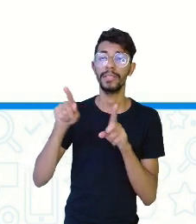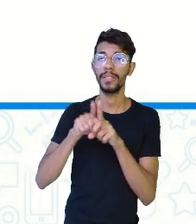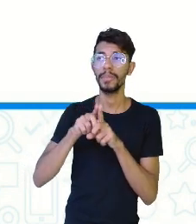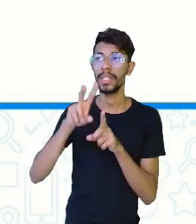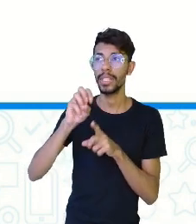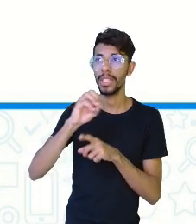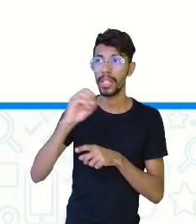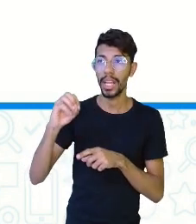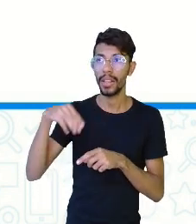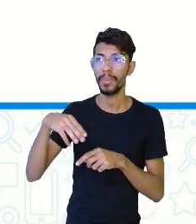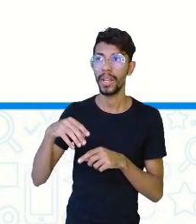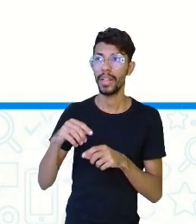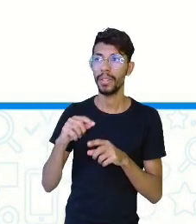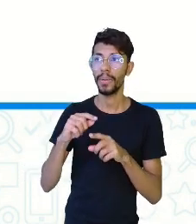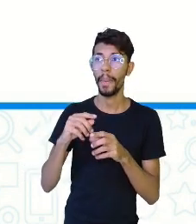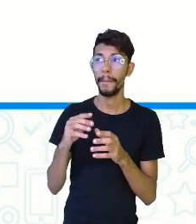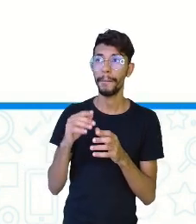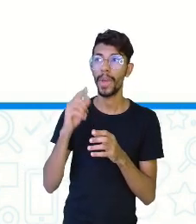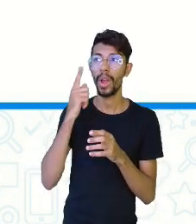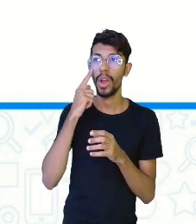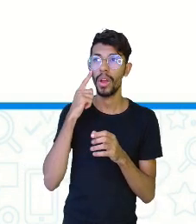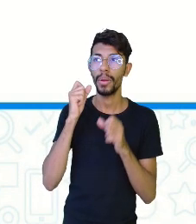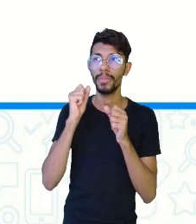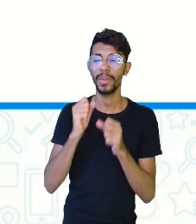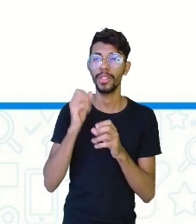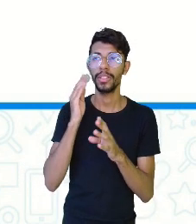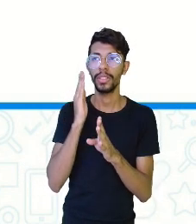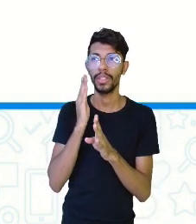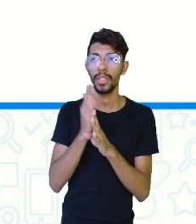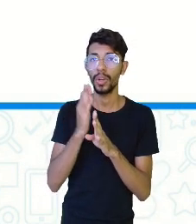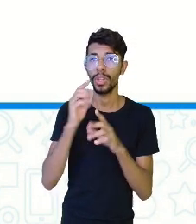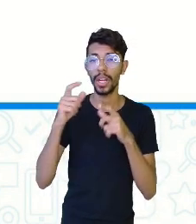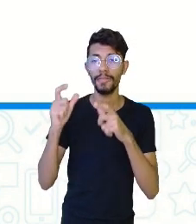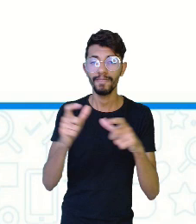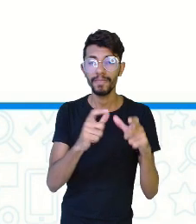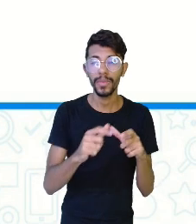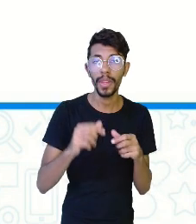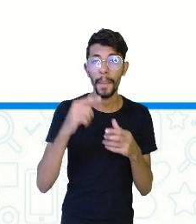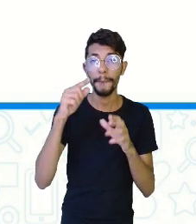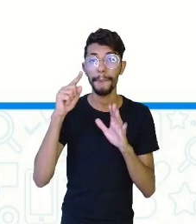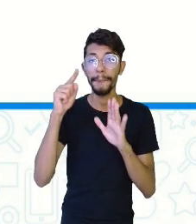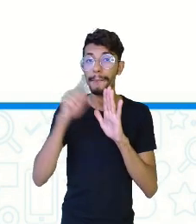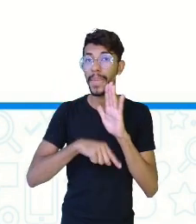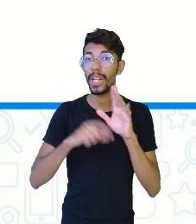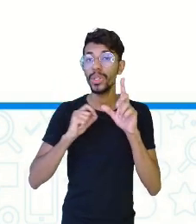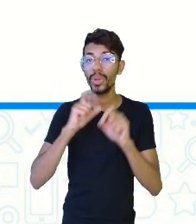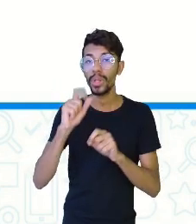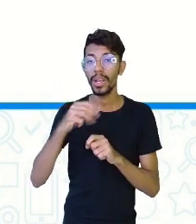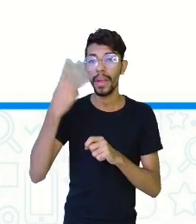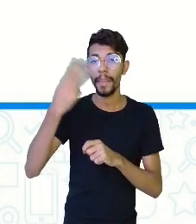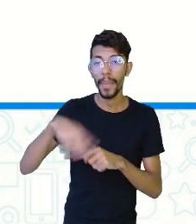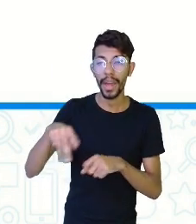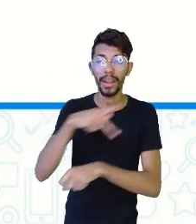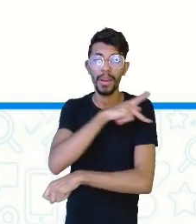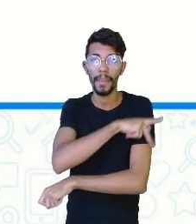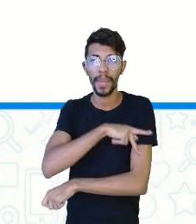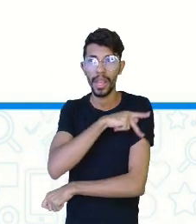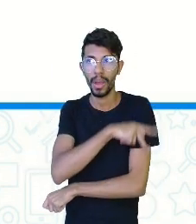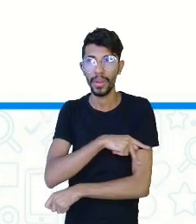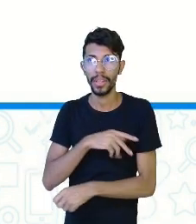tá certo? Em todos os demais, menos Maranhão e Piauí. Vamos agora falar também um pouquinho